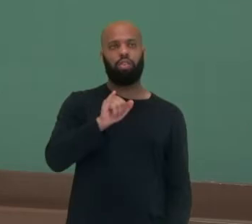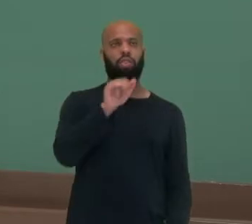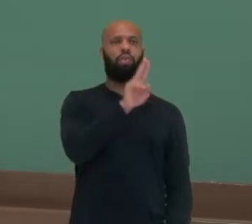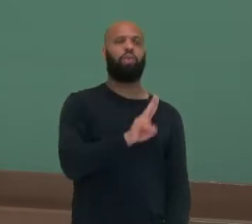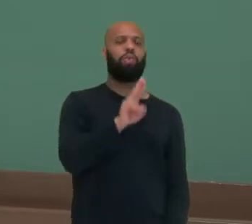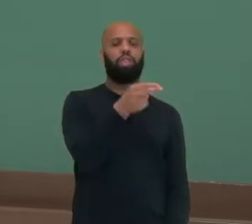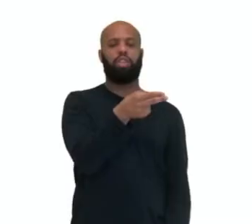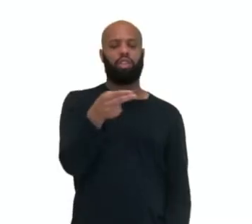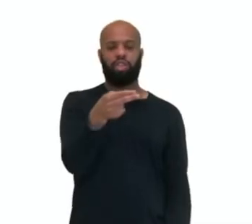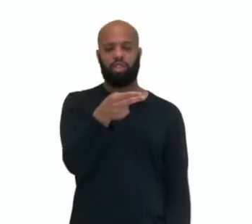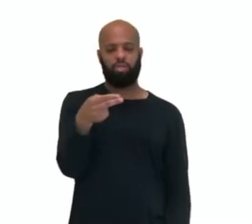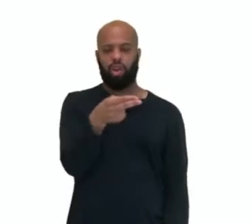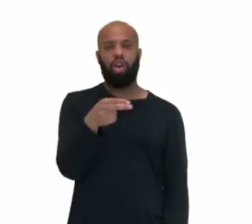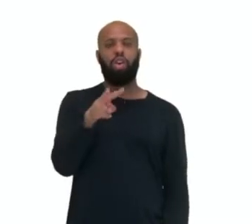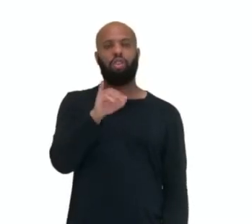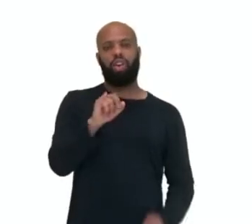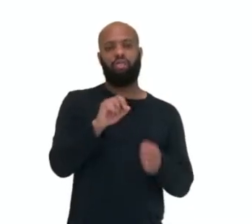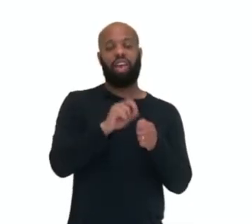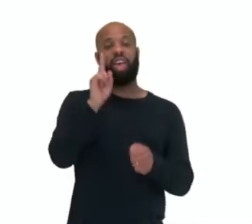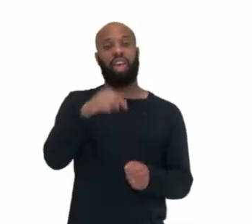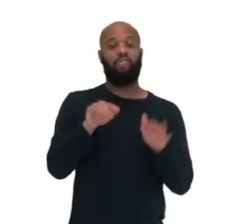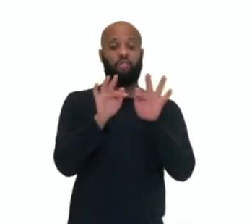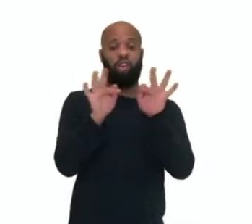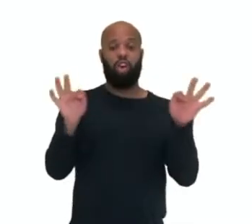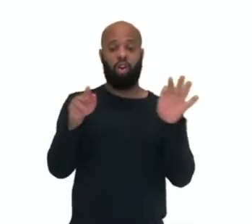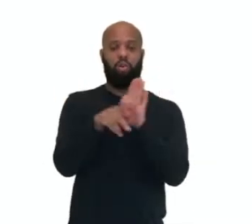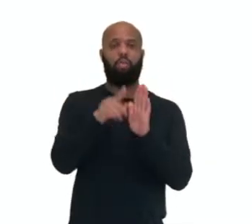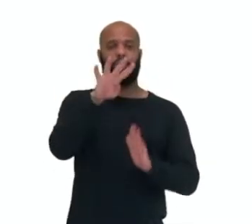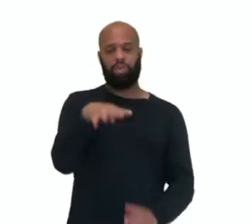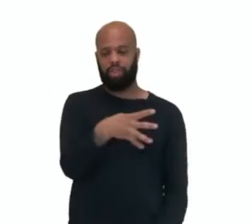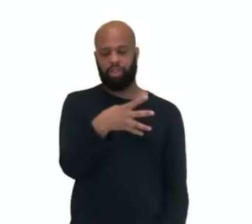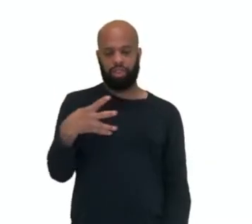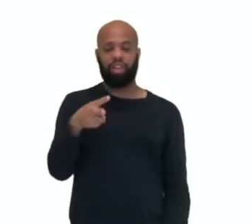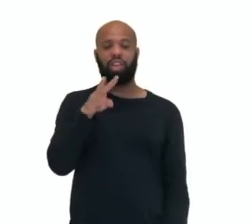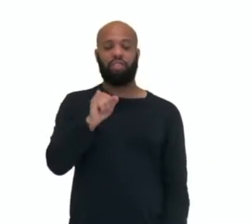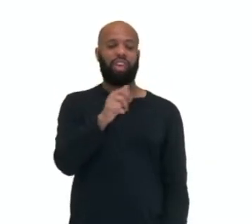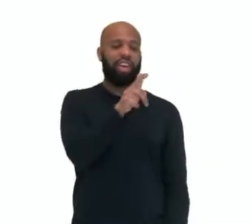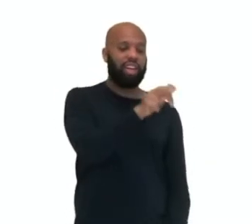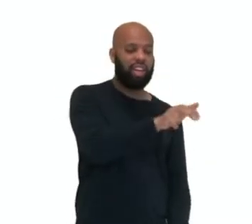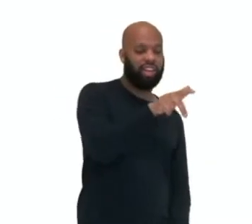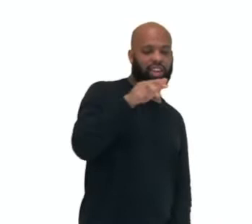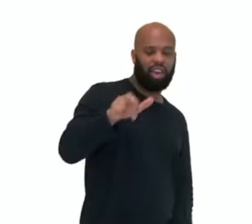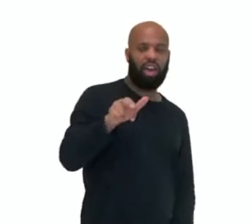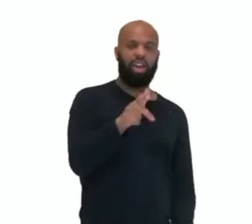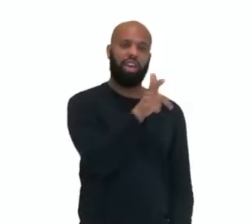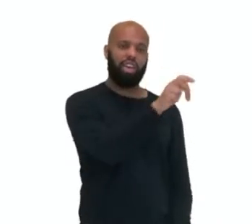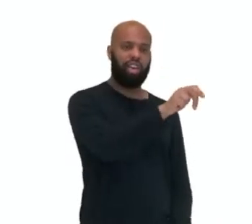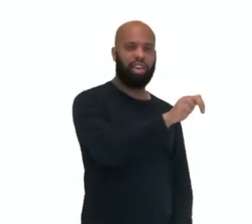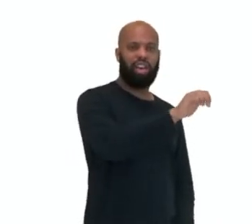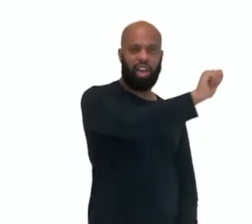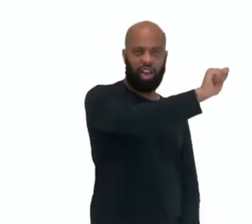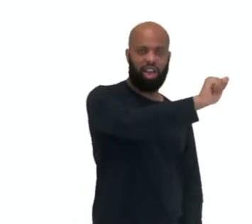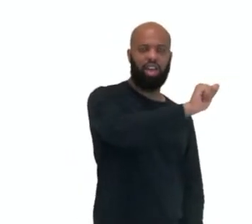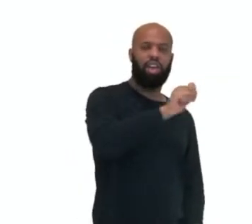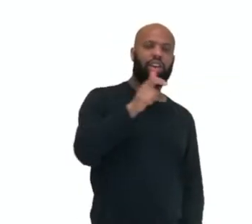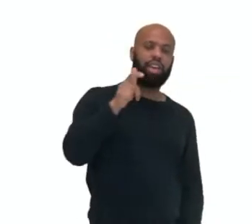para dizer que eu estou colocando uma fórmula na planilha e vou clicar em cima do A, mais, clico no